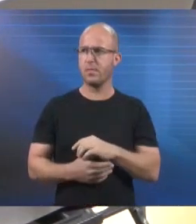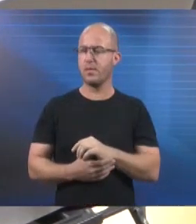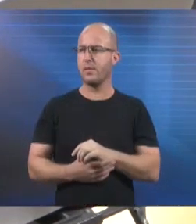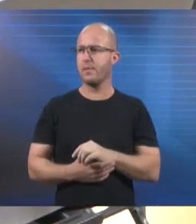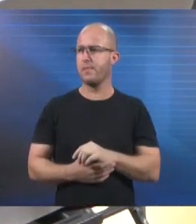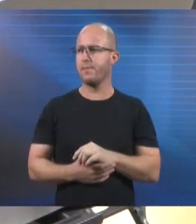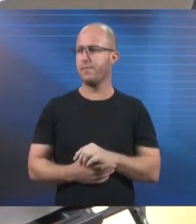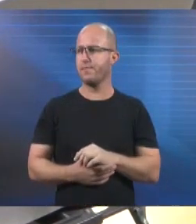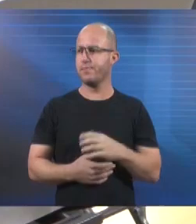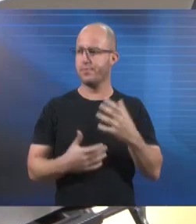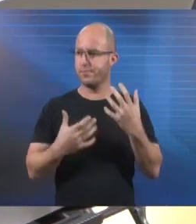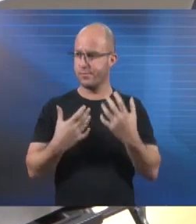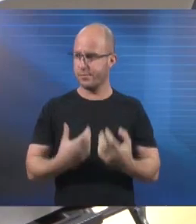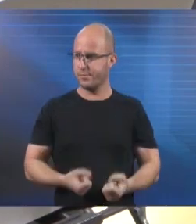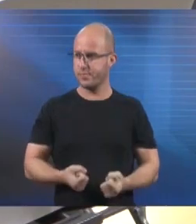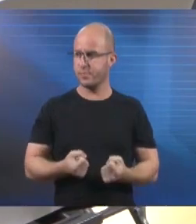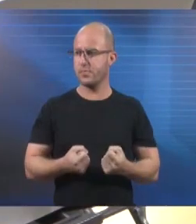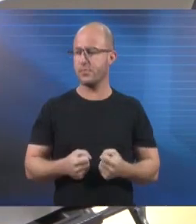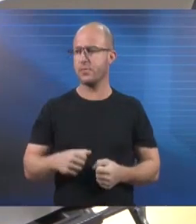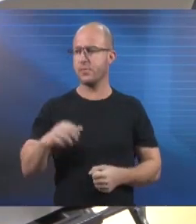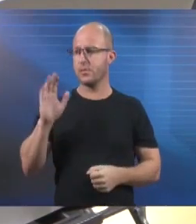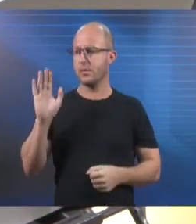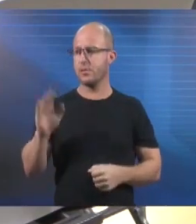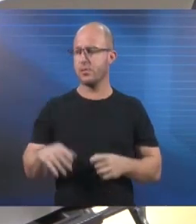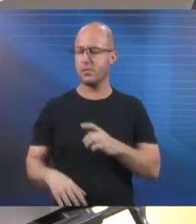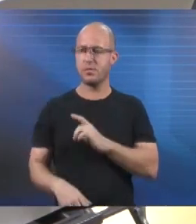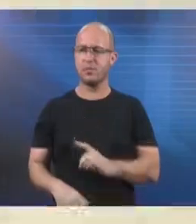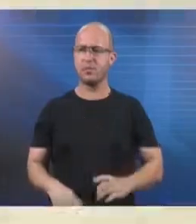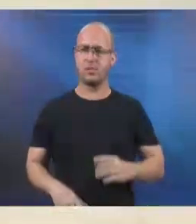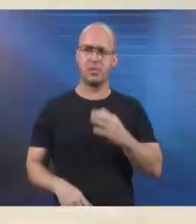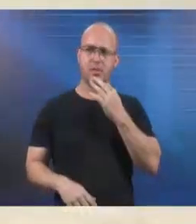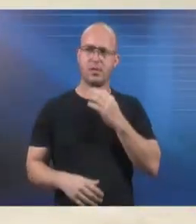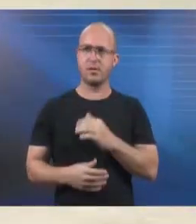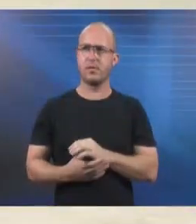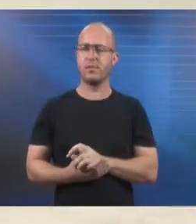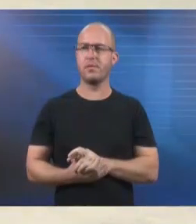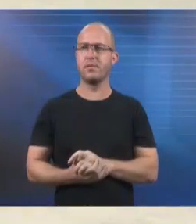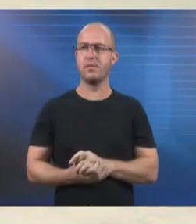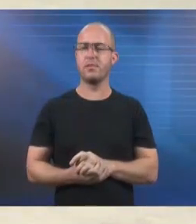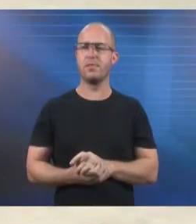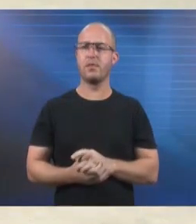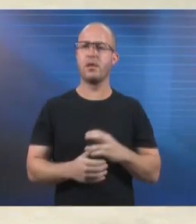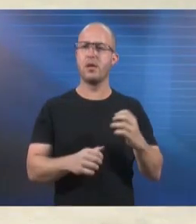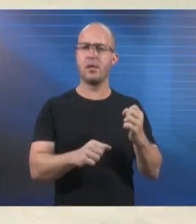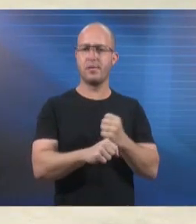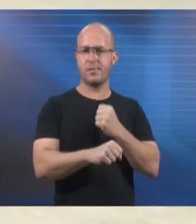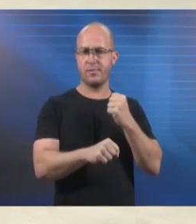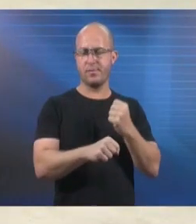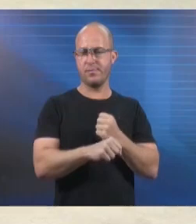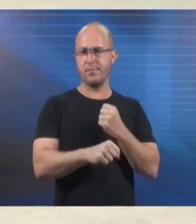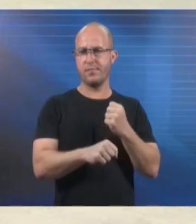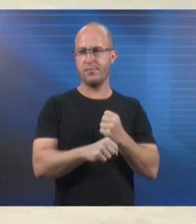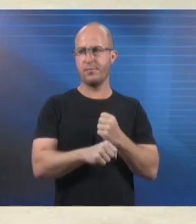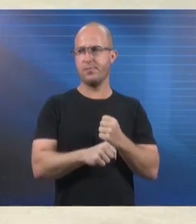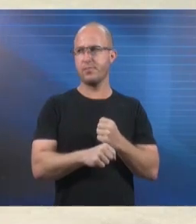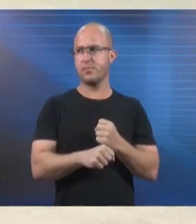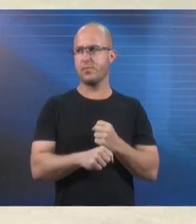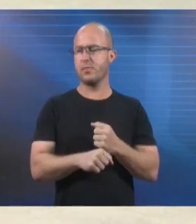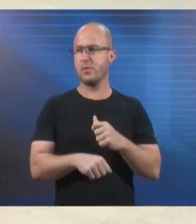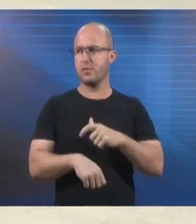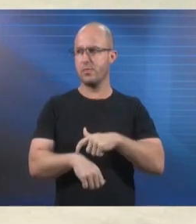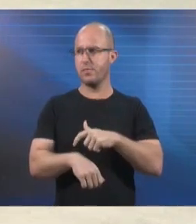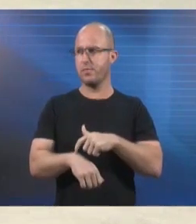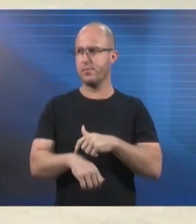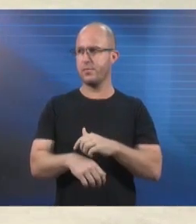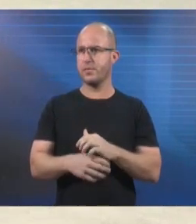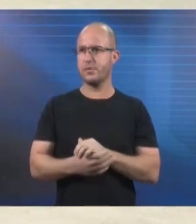eu aceito a a parte Deputado Francisco e a obra a partir do momento que ela